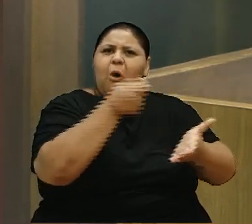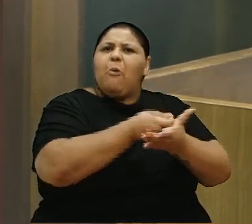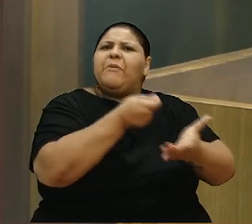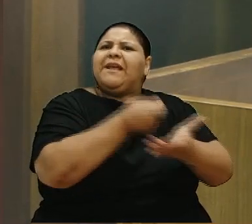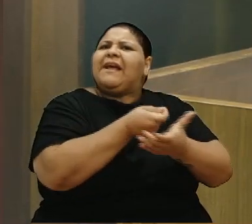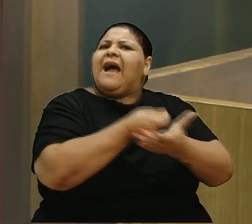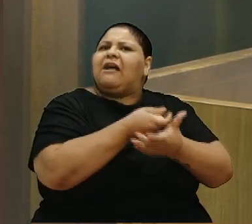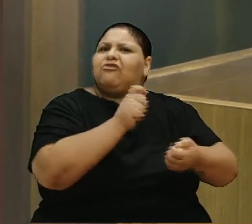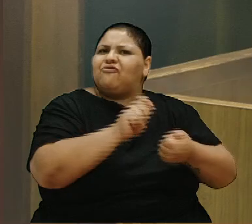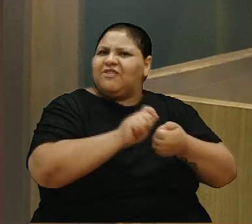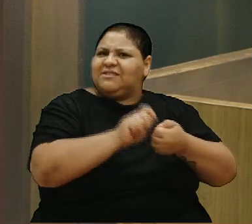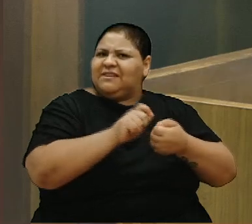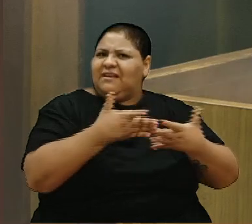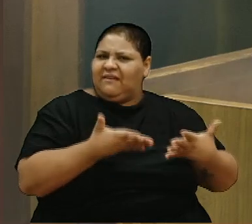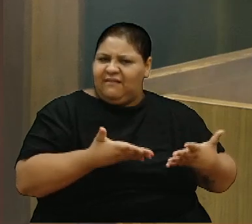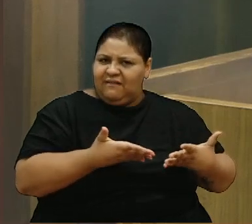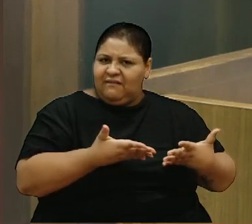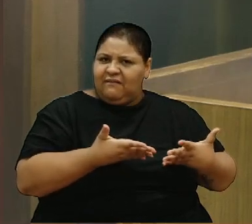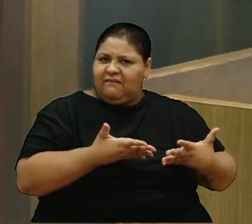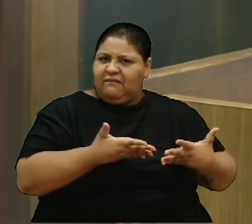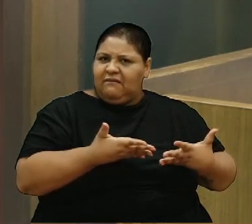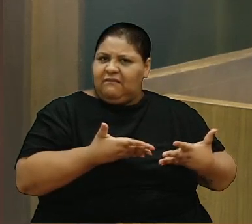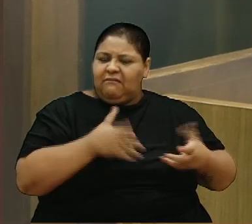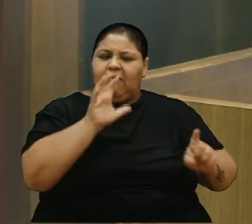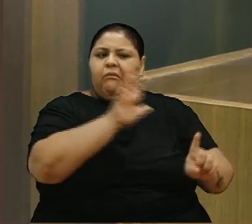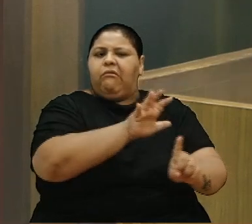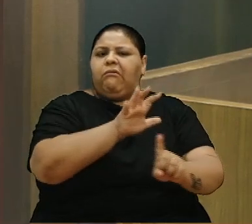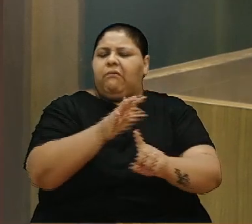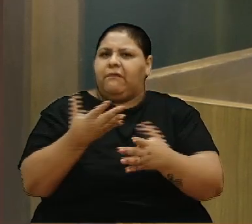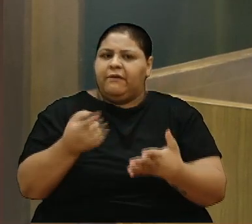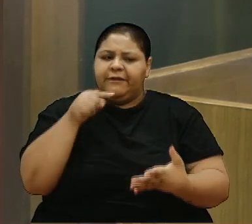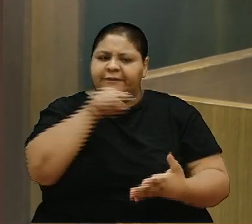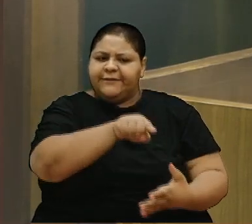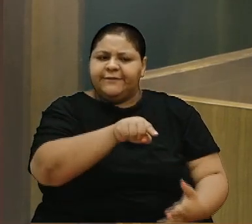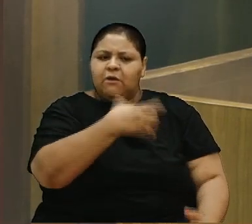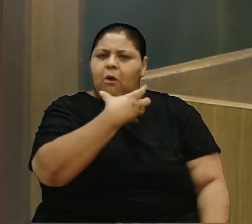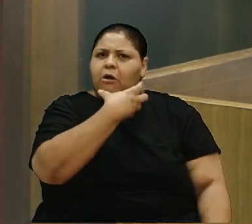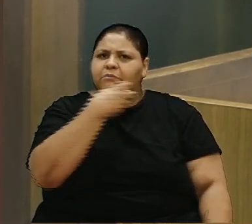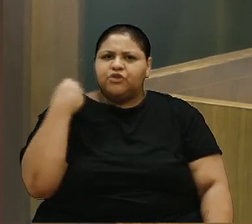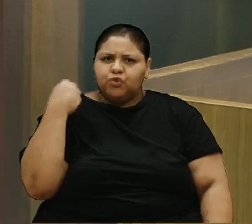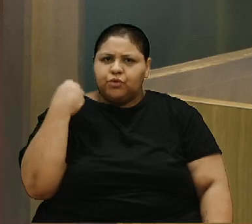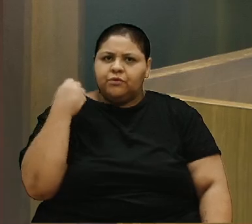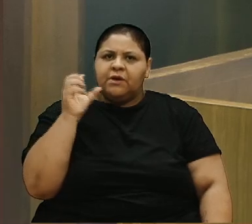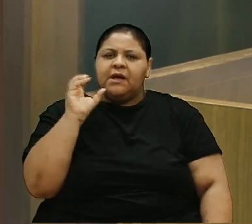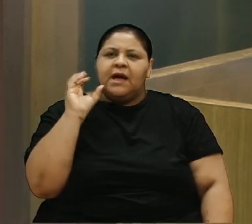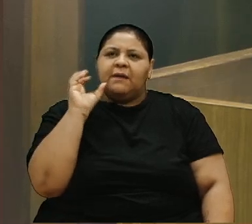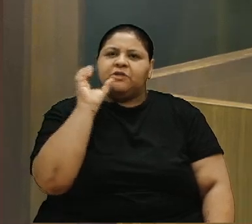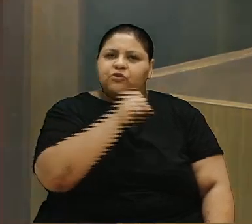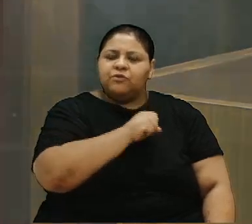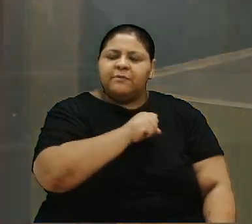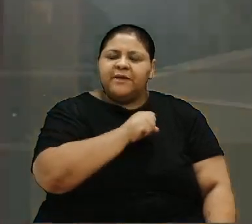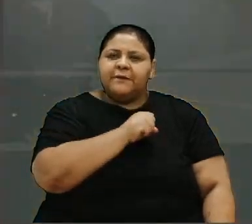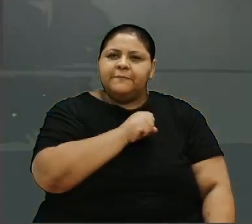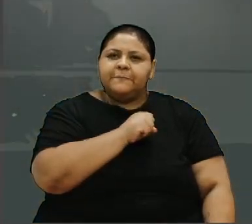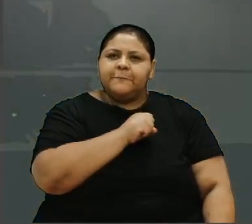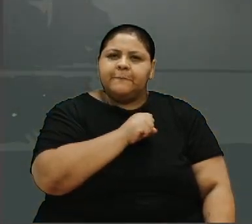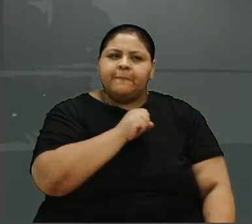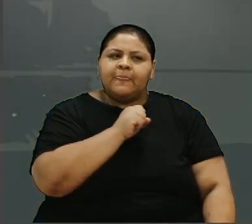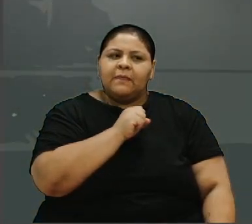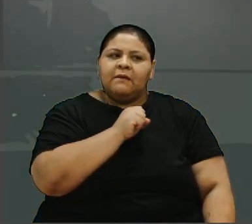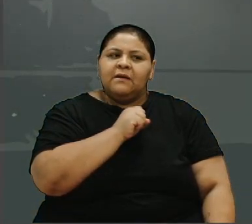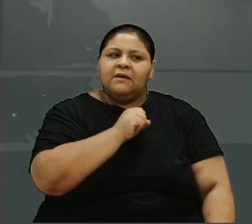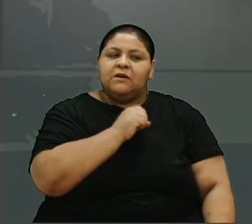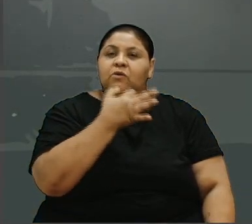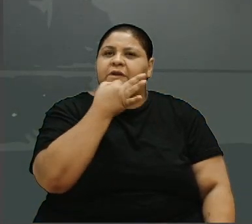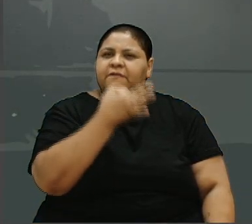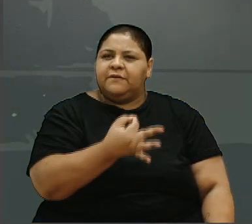vai fazer, queira ou não, e querer fazer compulsoriamente, isso é um absurdo. Próxima tela, por favor. Está aí, ó,